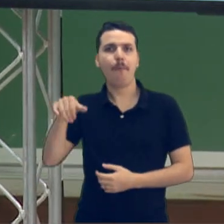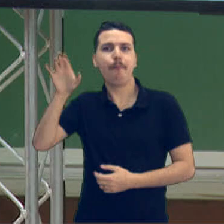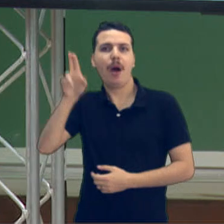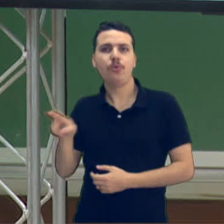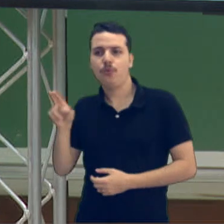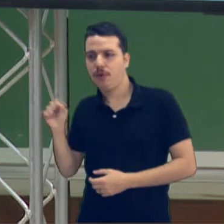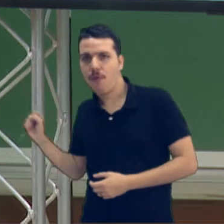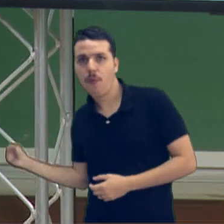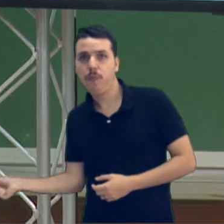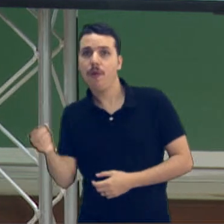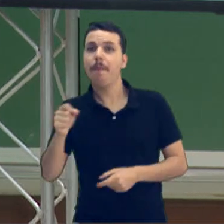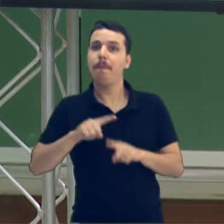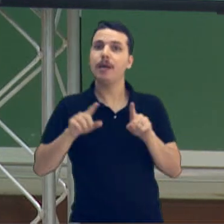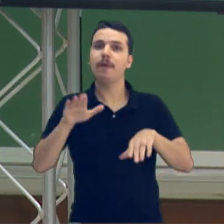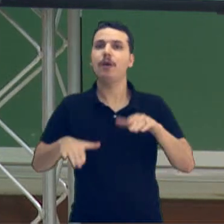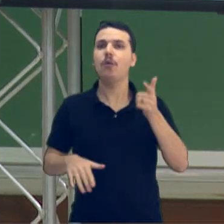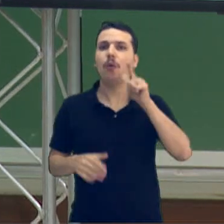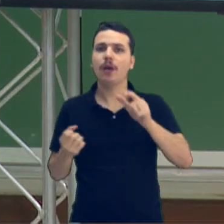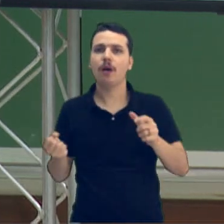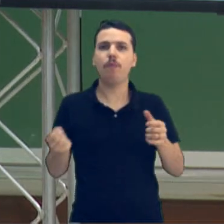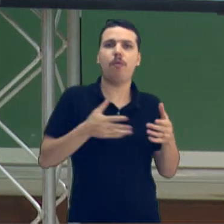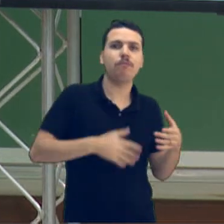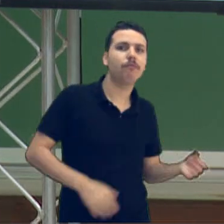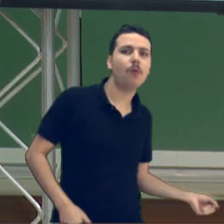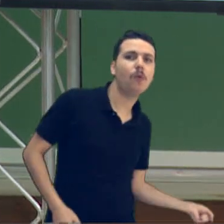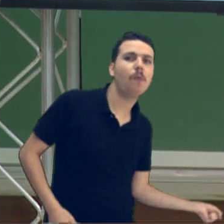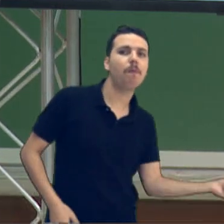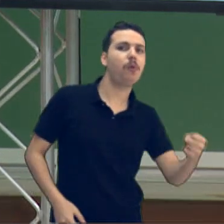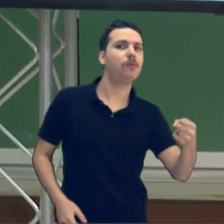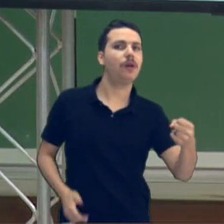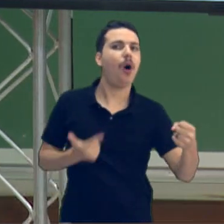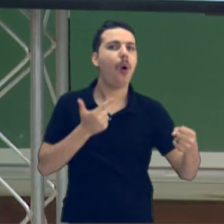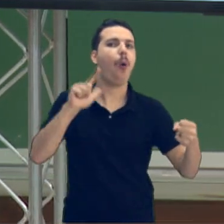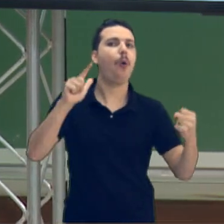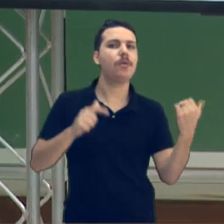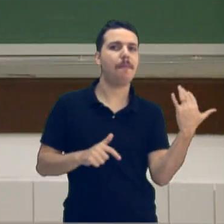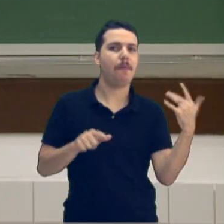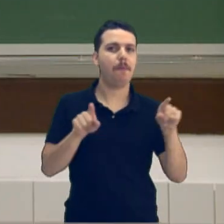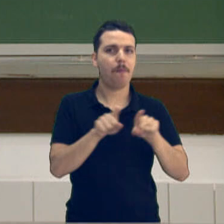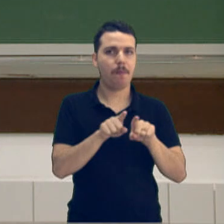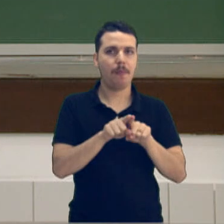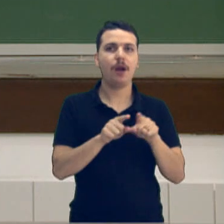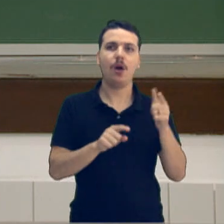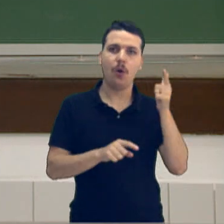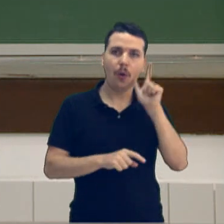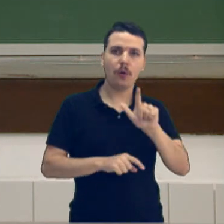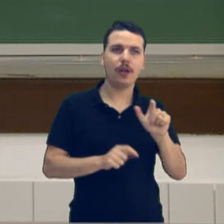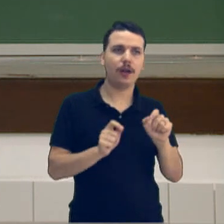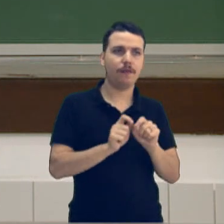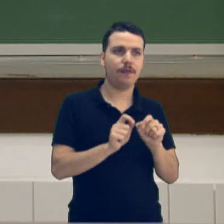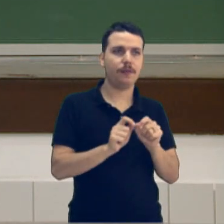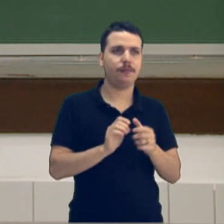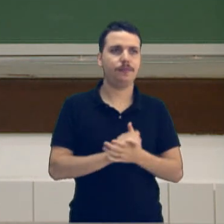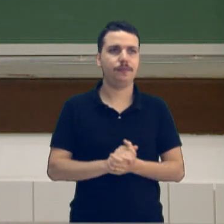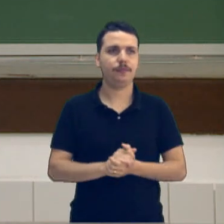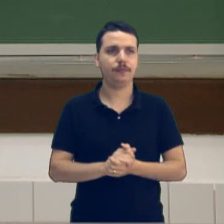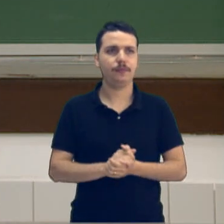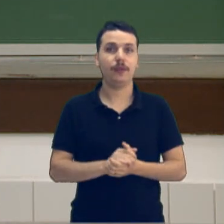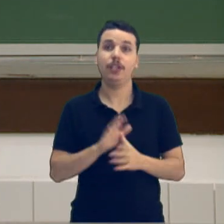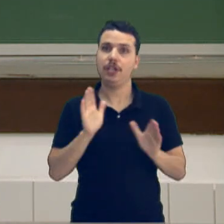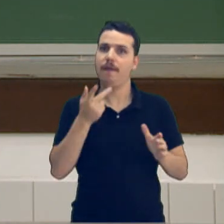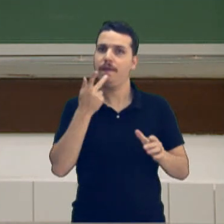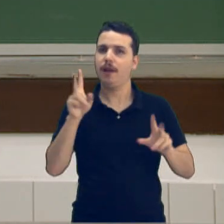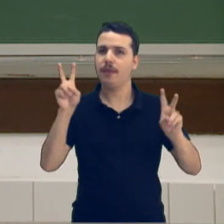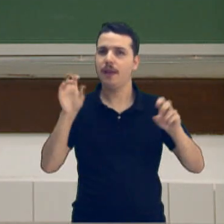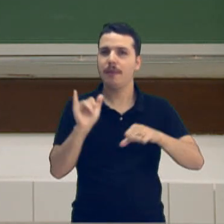trocar a mão e efetuar, né, os golpes, movimentos de ataque. Também temos, olha, estamos falando de